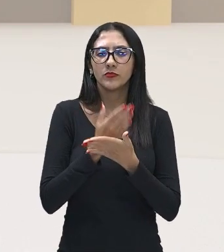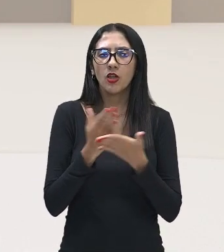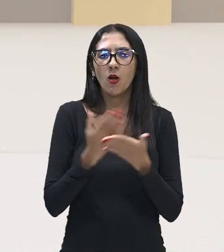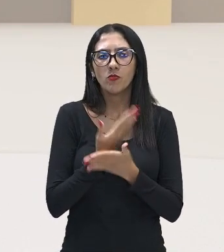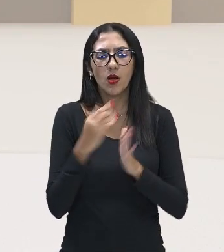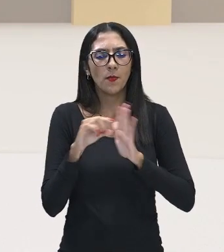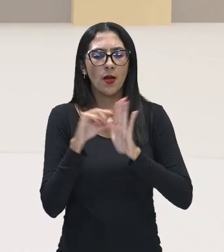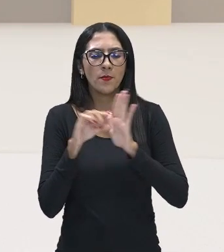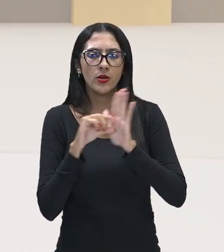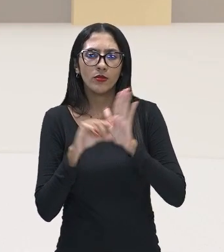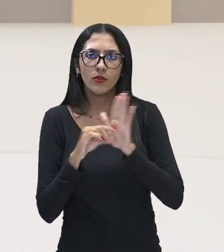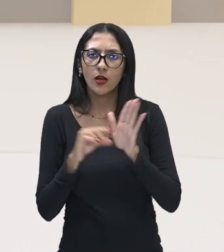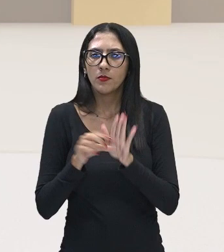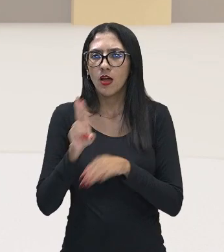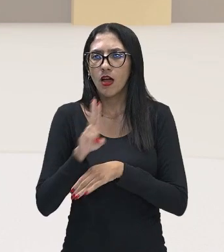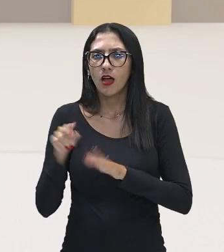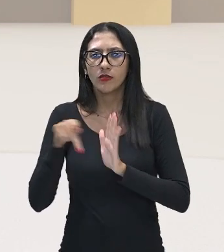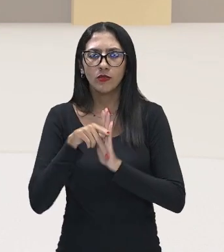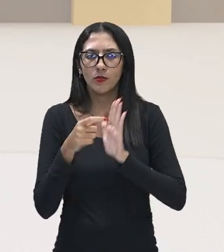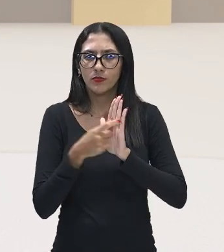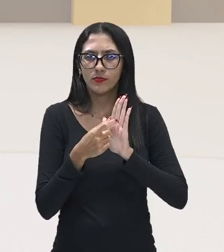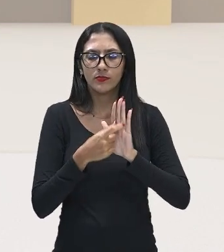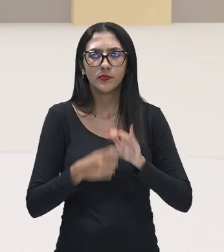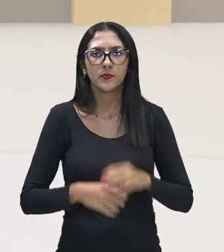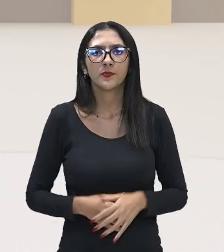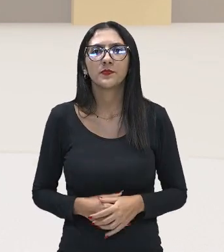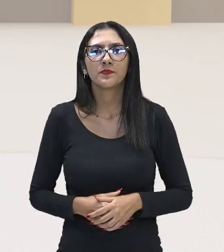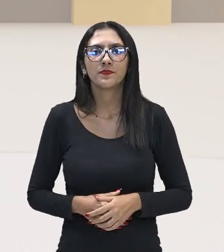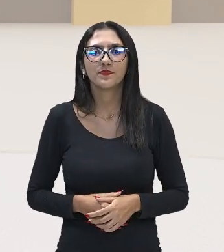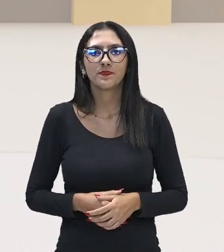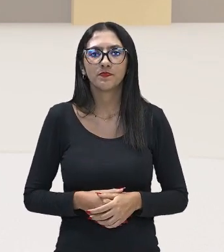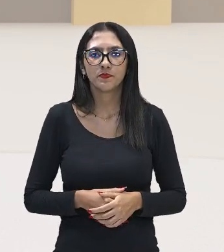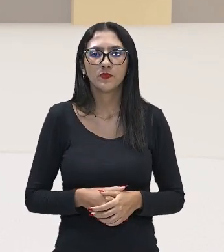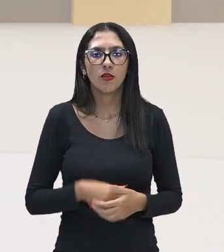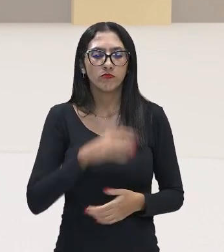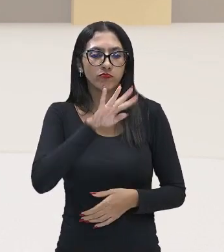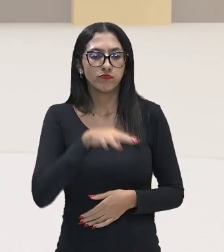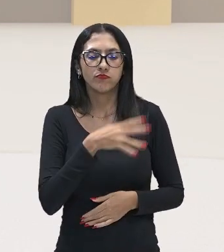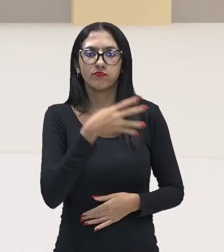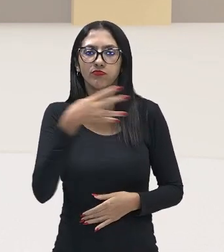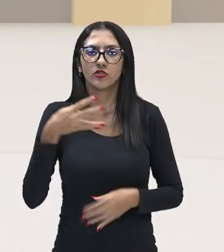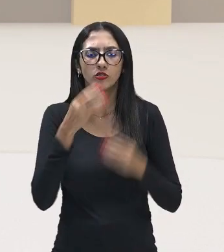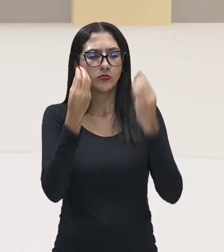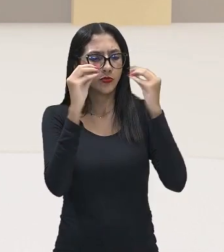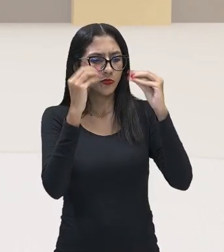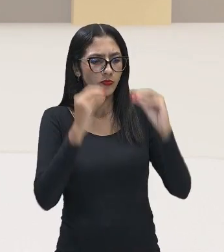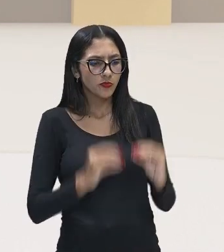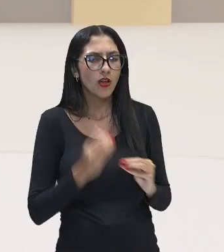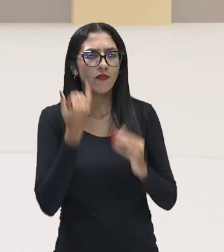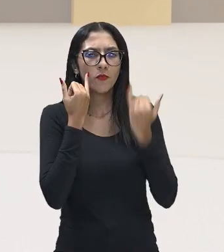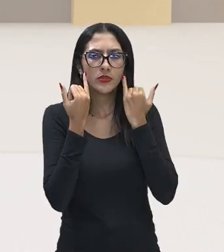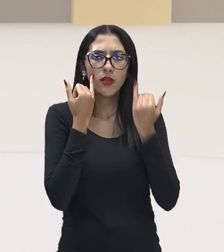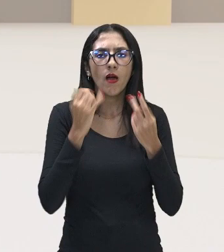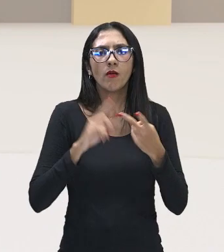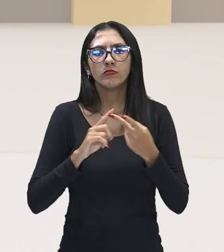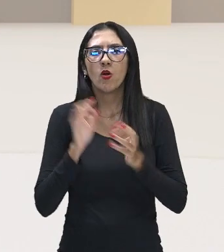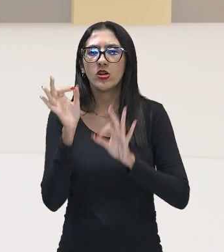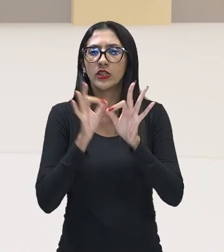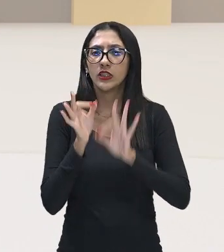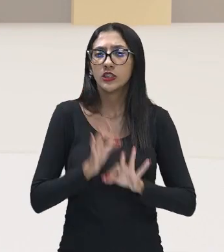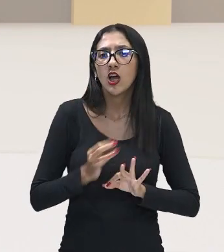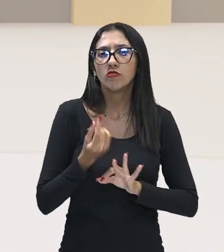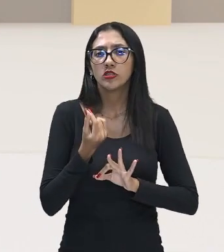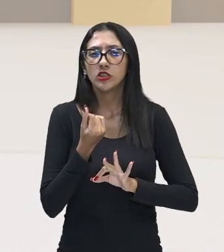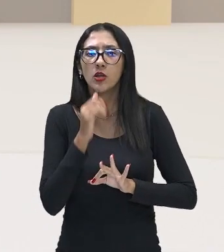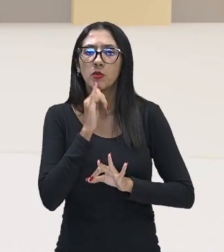apps de controle financeiro. Criação de planilhas de controle de gastos, organização de despesas